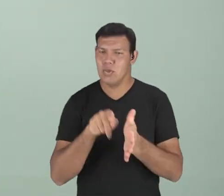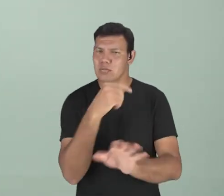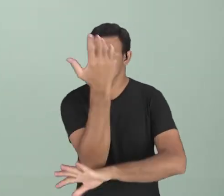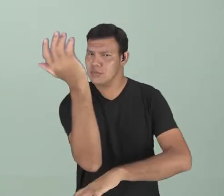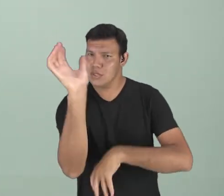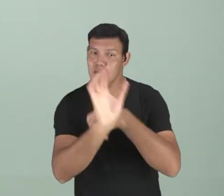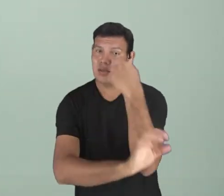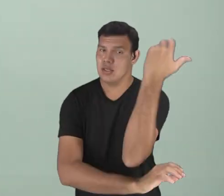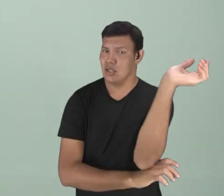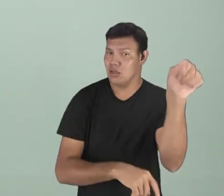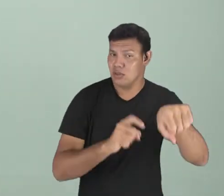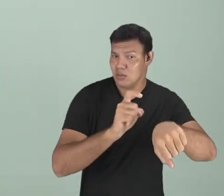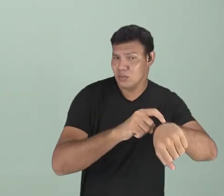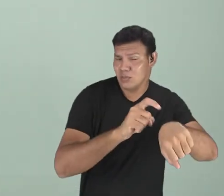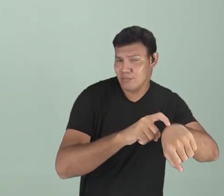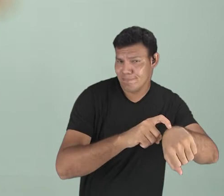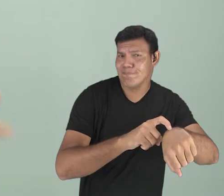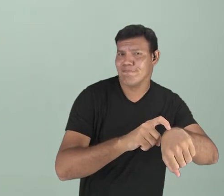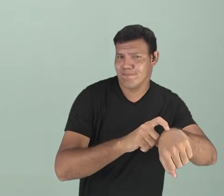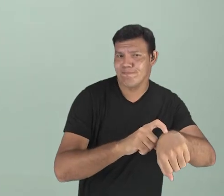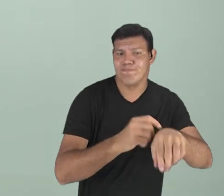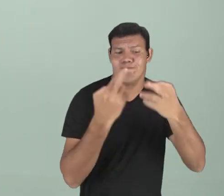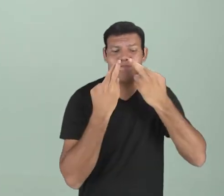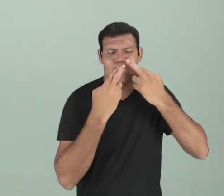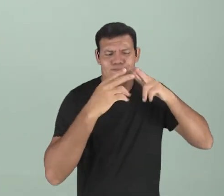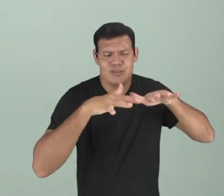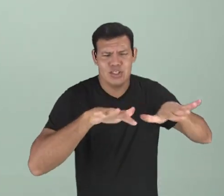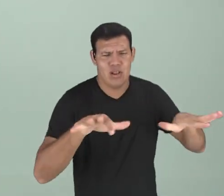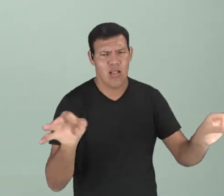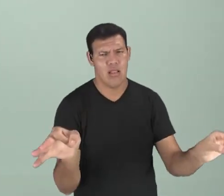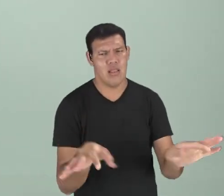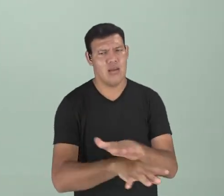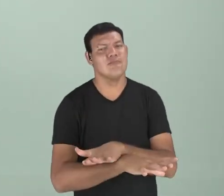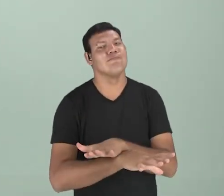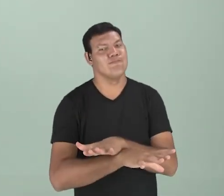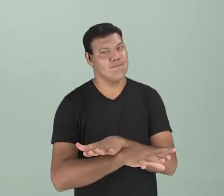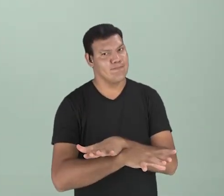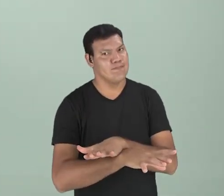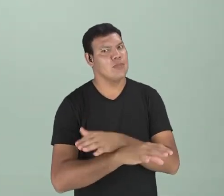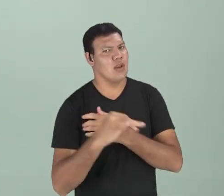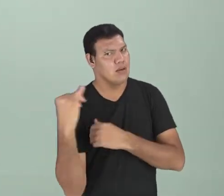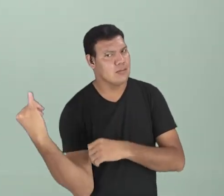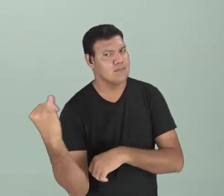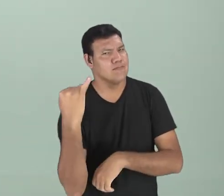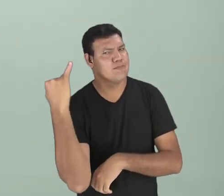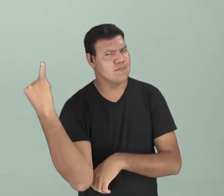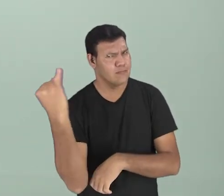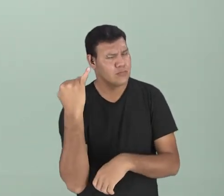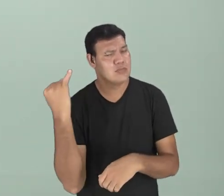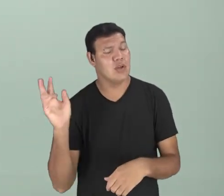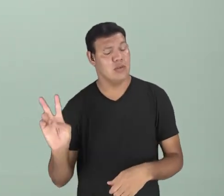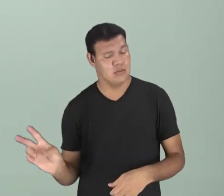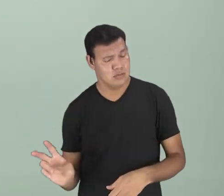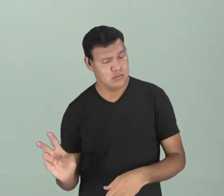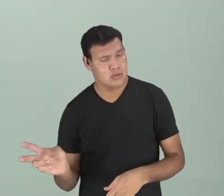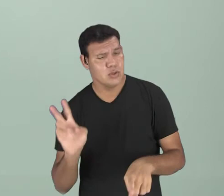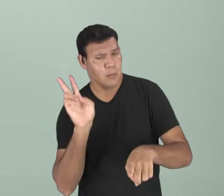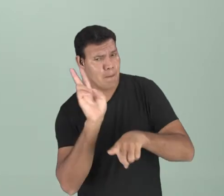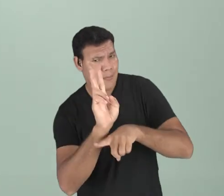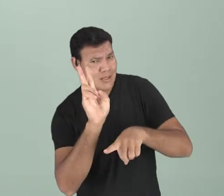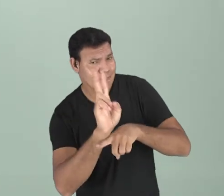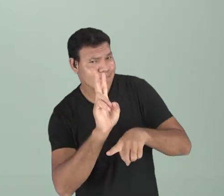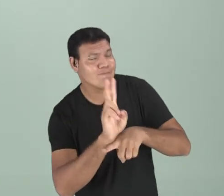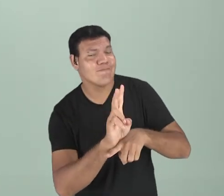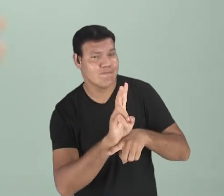Mas uma hora é claro que esses meios podem se esgotar, e é aí que está a importância da gente valorizar o nosso